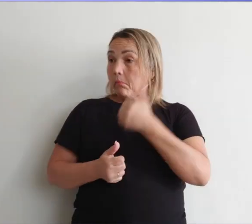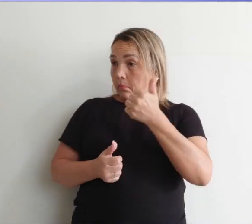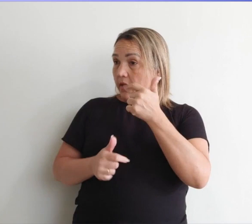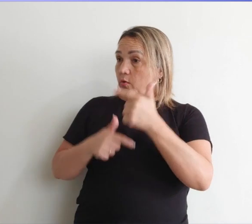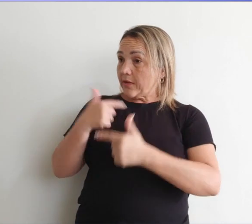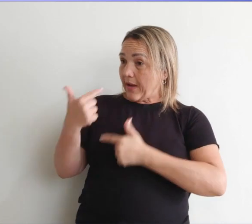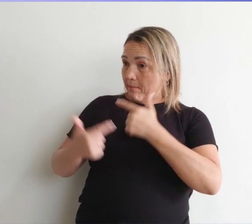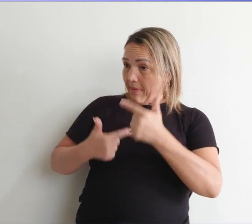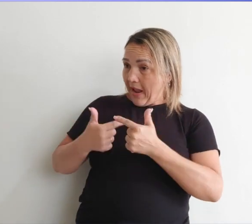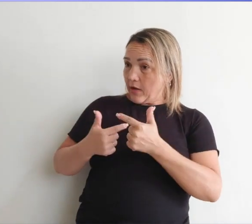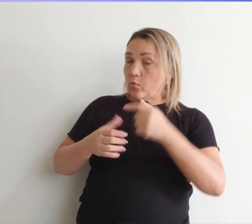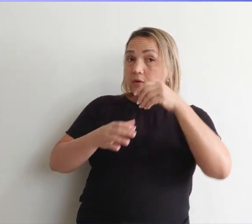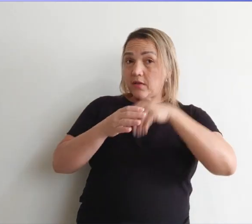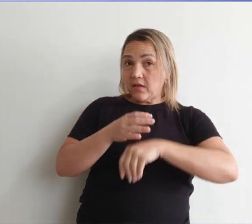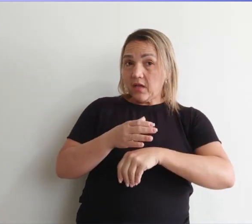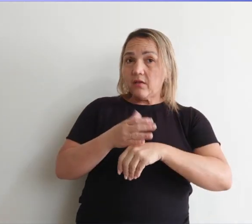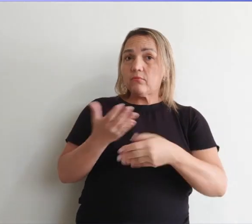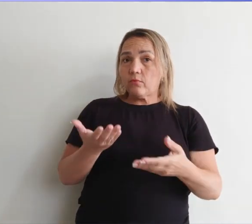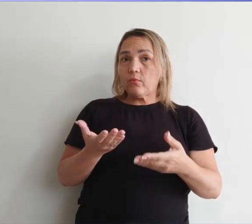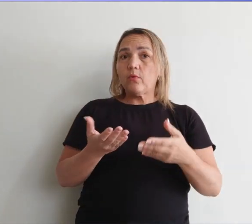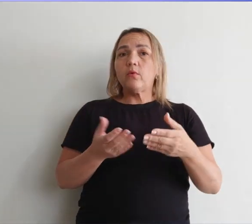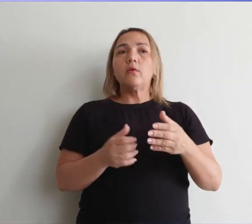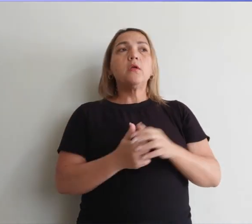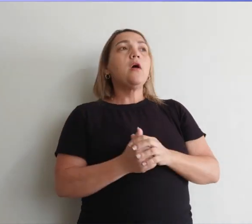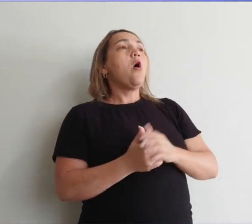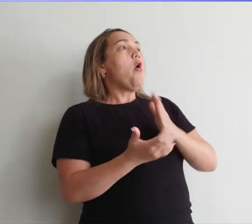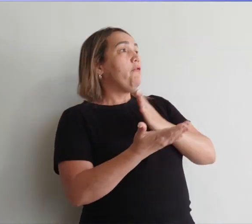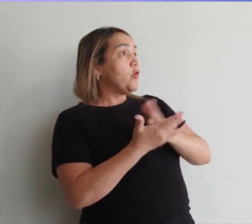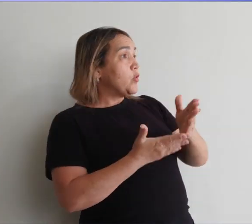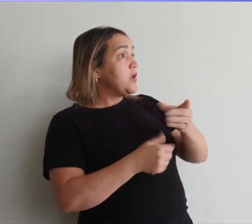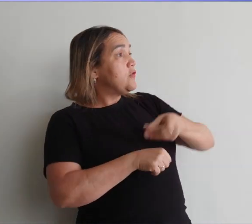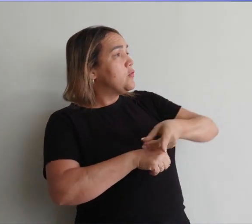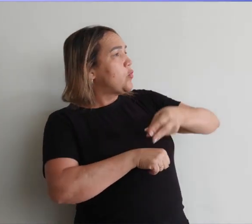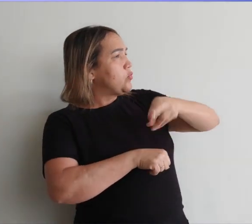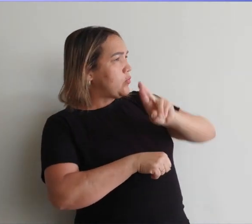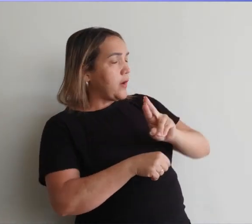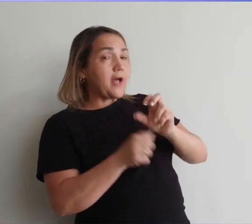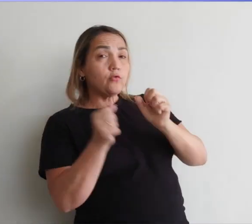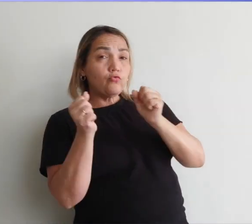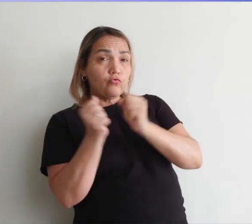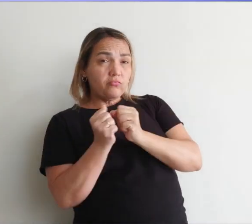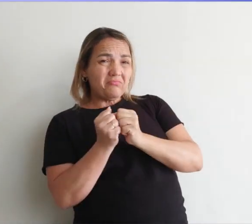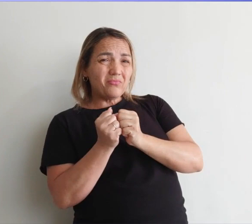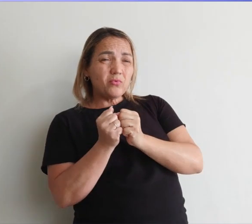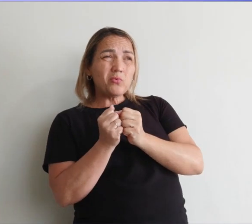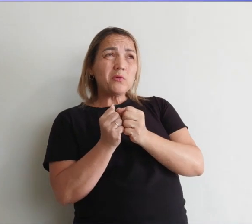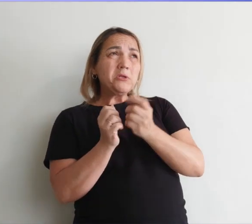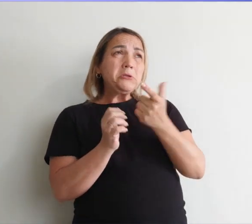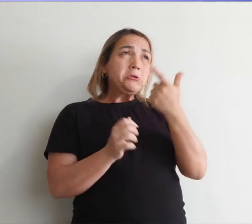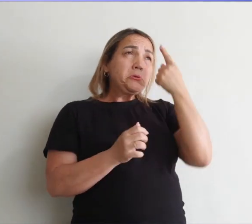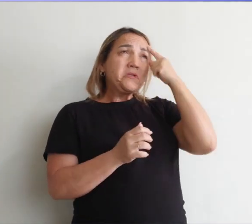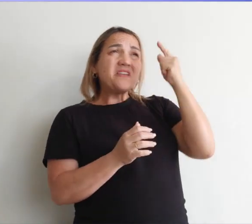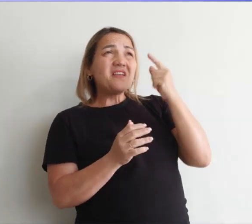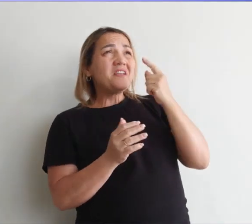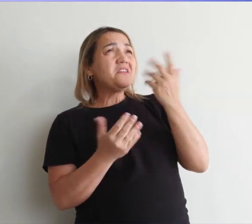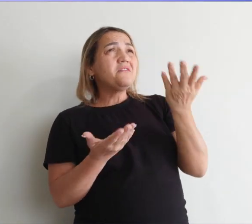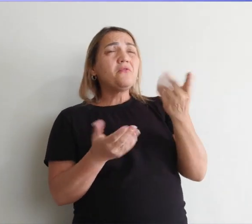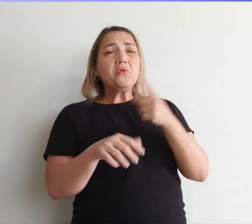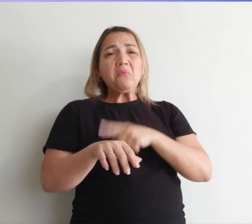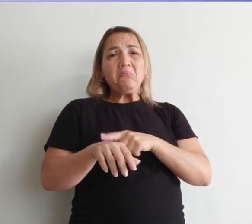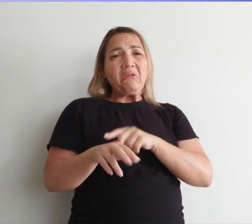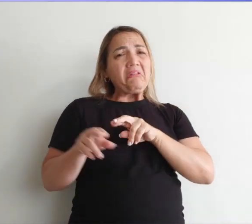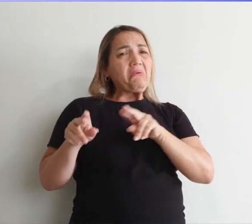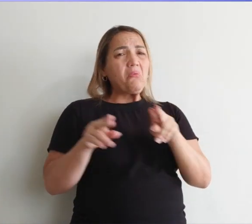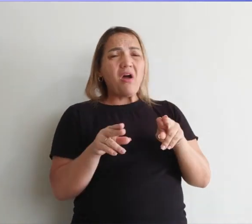primeiro emprego, né, relacionado à área. Primeiro emprego foi no início do doutorado, foi junto. Acho que antes de saber que eu tinha, não me lembro agora se foi antes ou durante, ou no